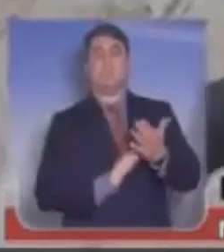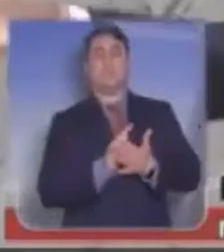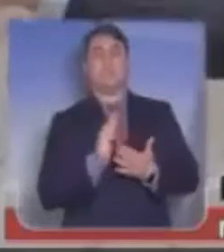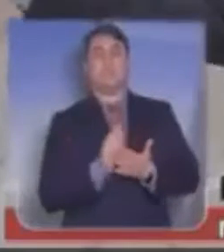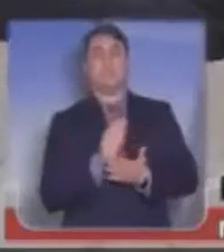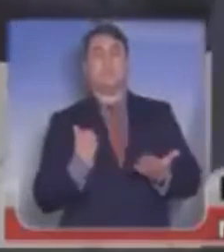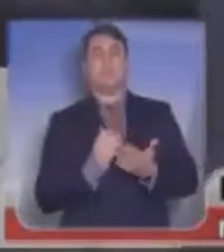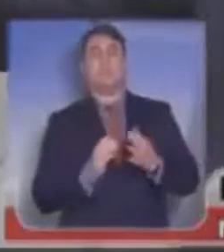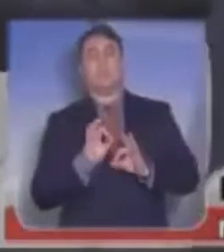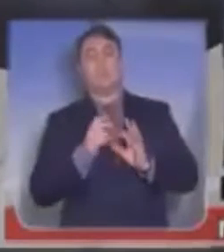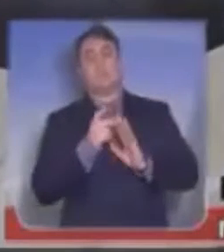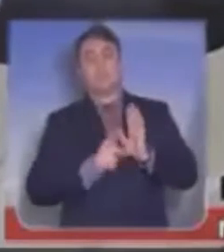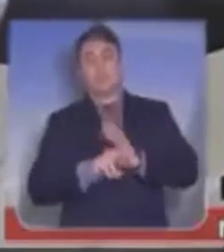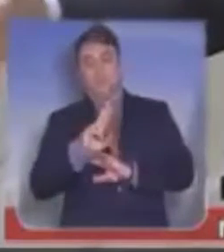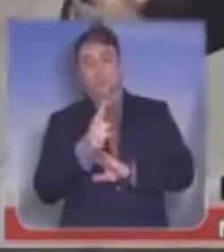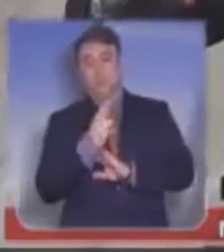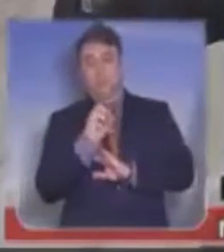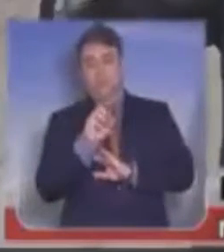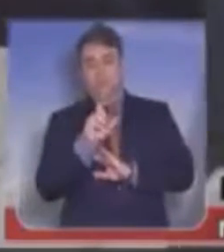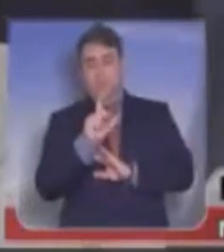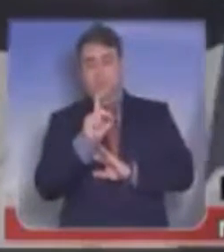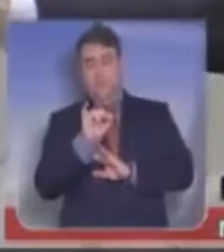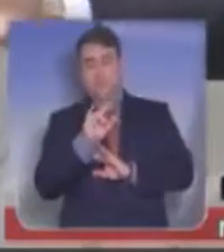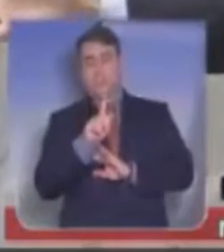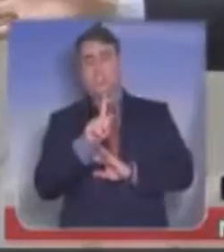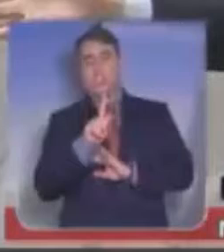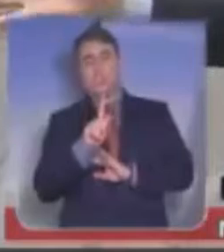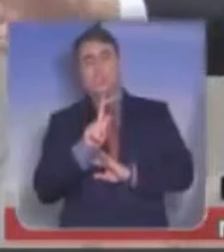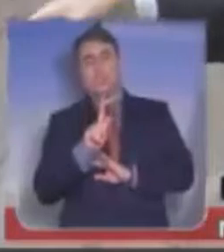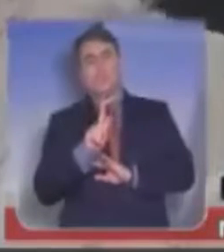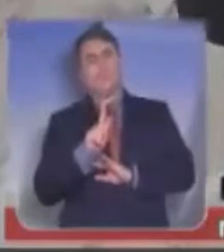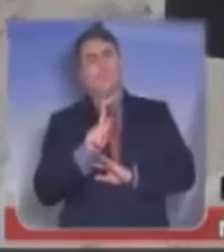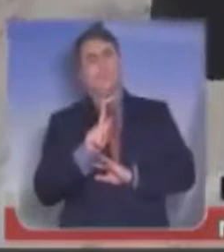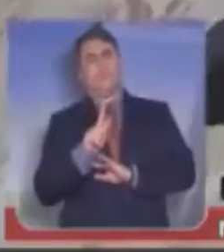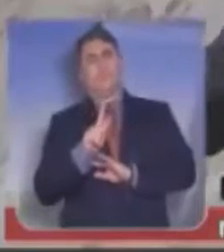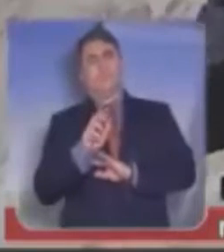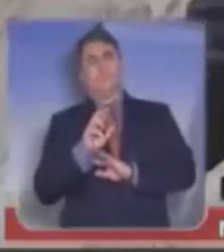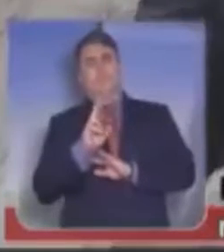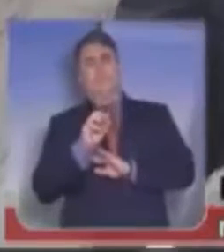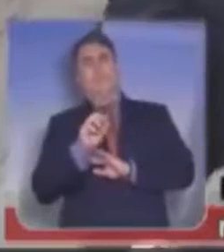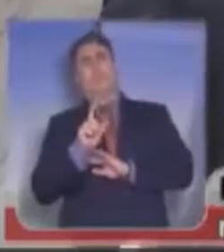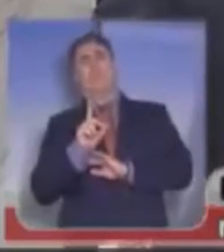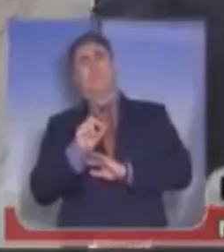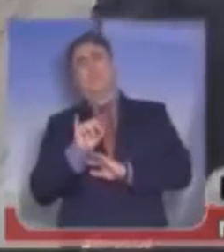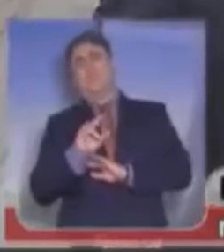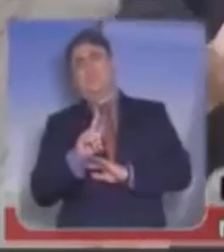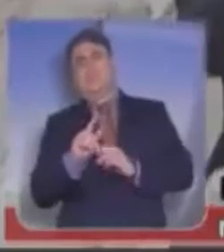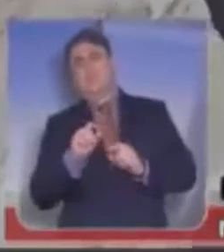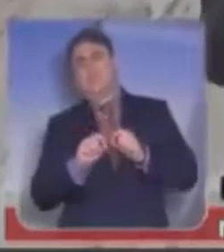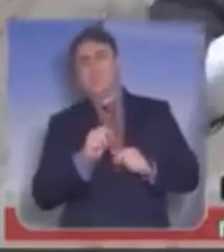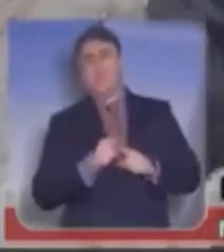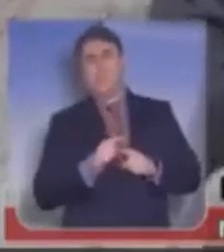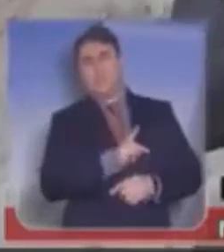road vai criar uma holding é até outros temos túnel eo